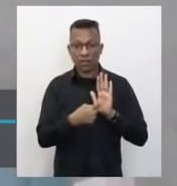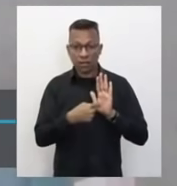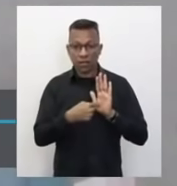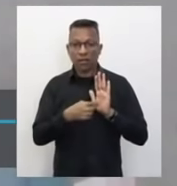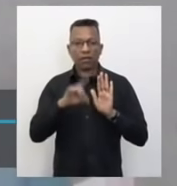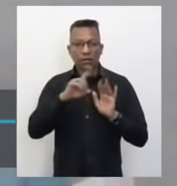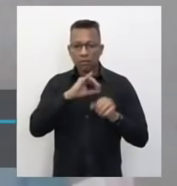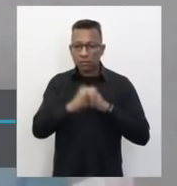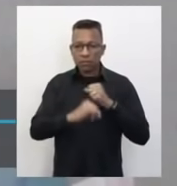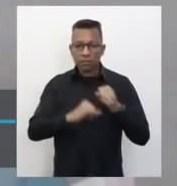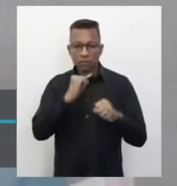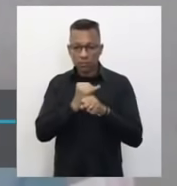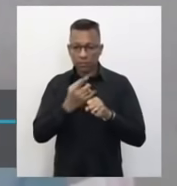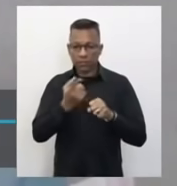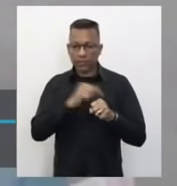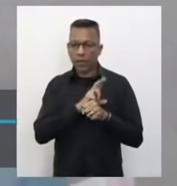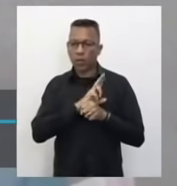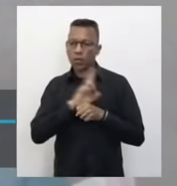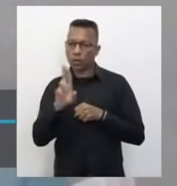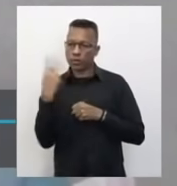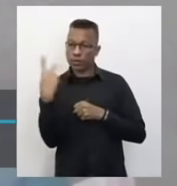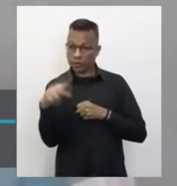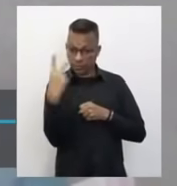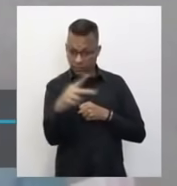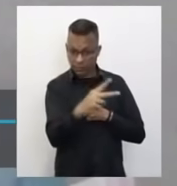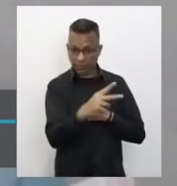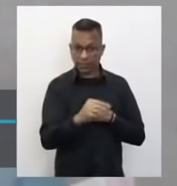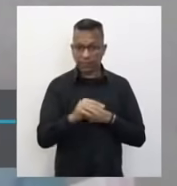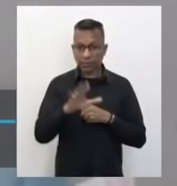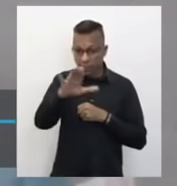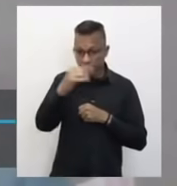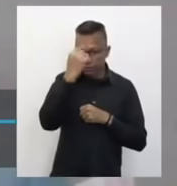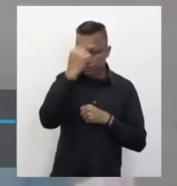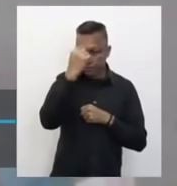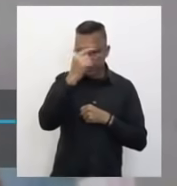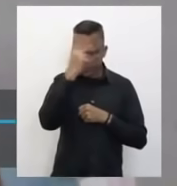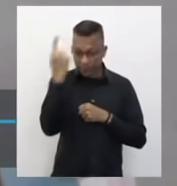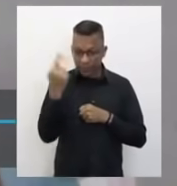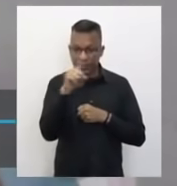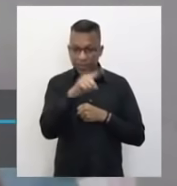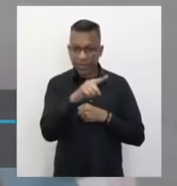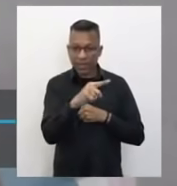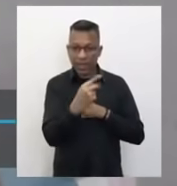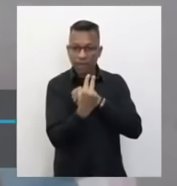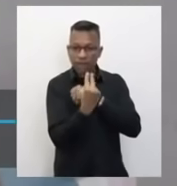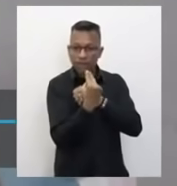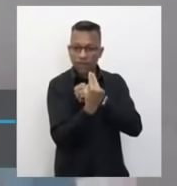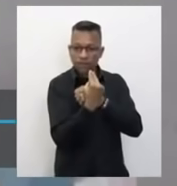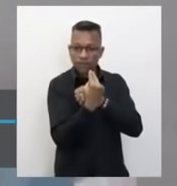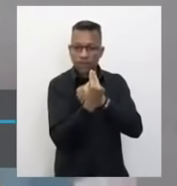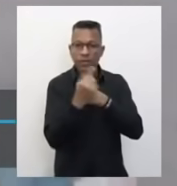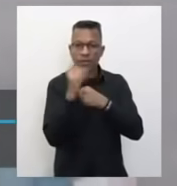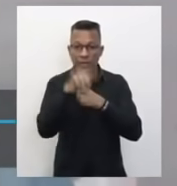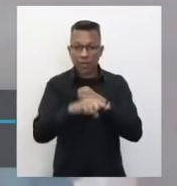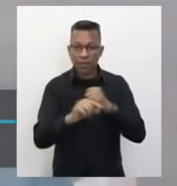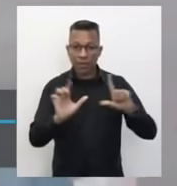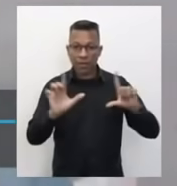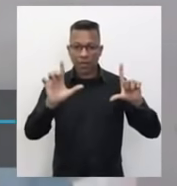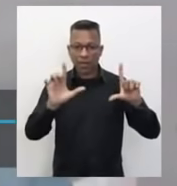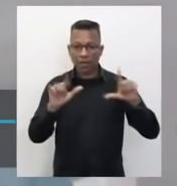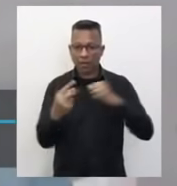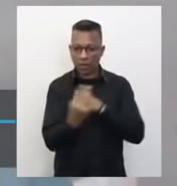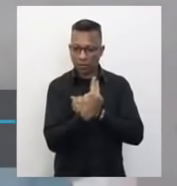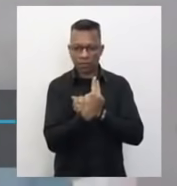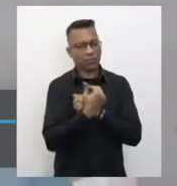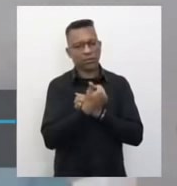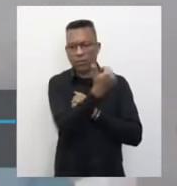vai estar sempre vinculado ao seu nome. Então, quando as pessoas se sentem protegidas por uma tela, na verdade elas não estão